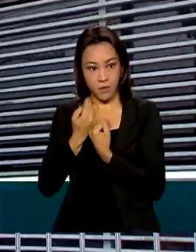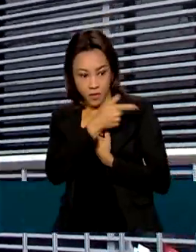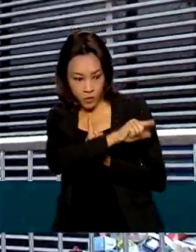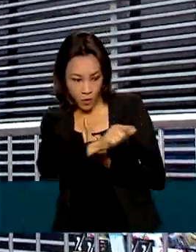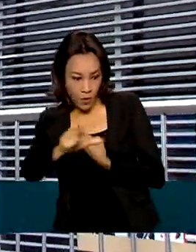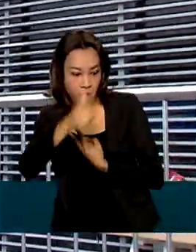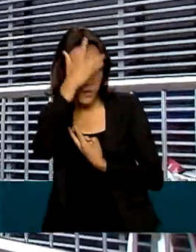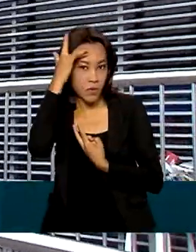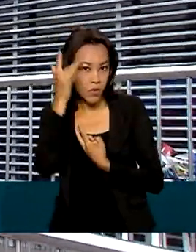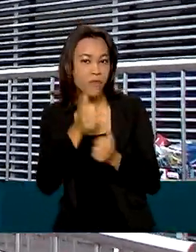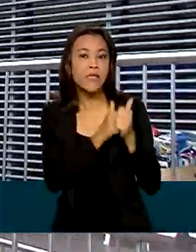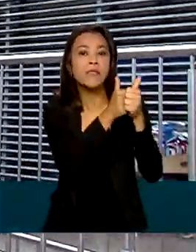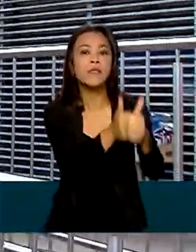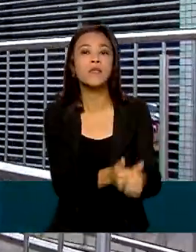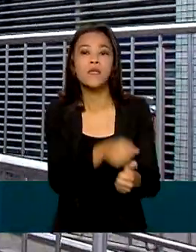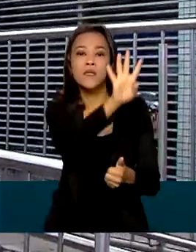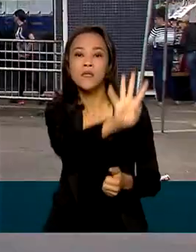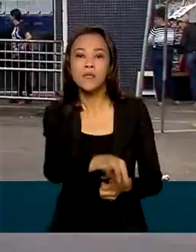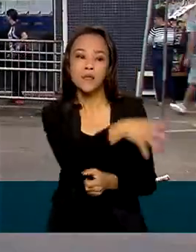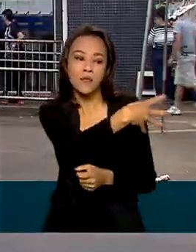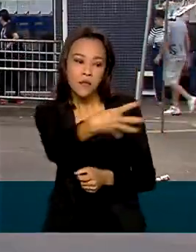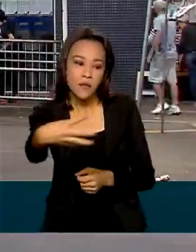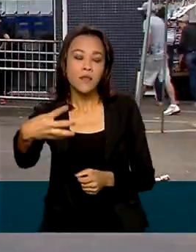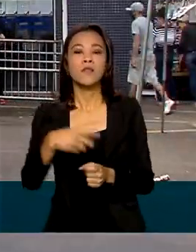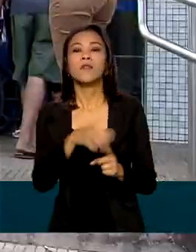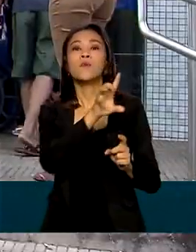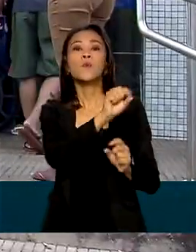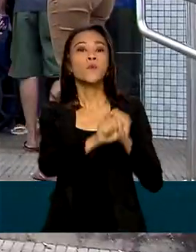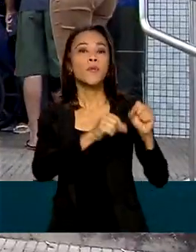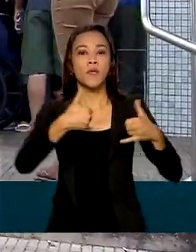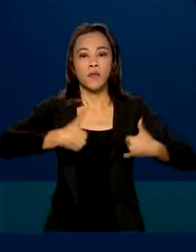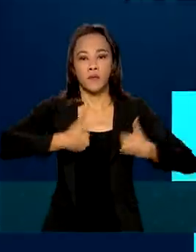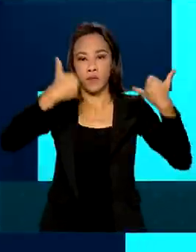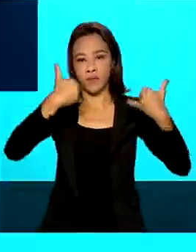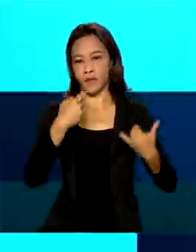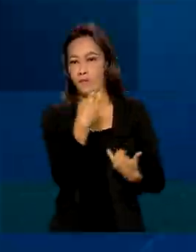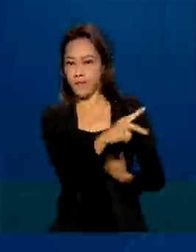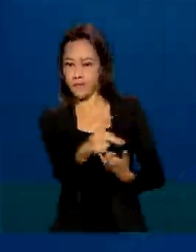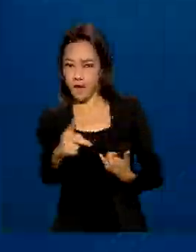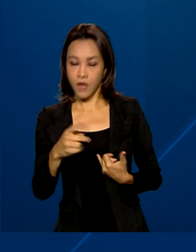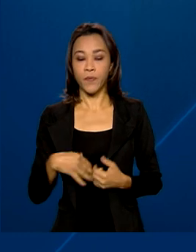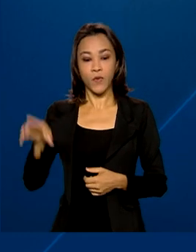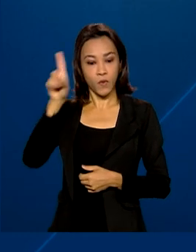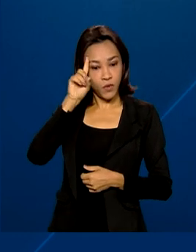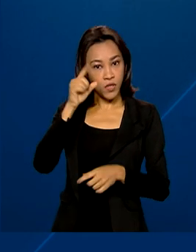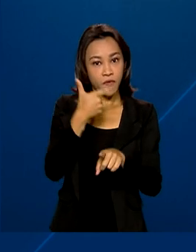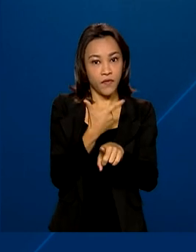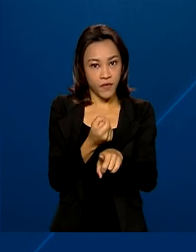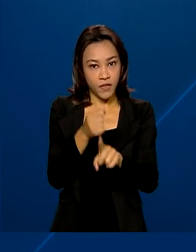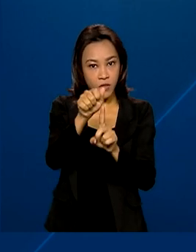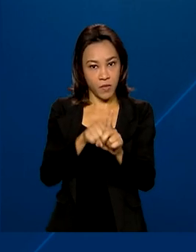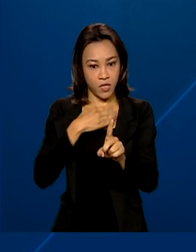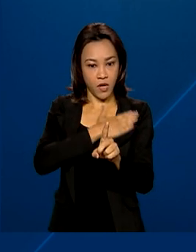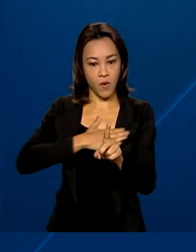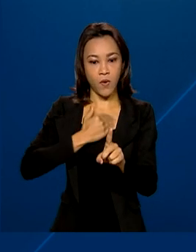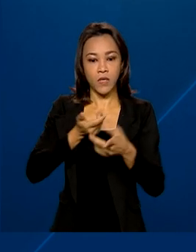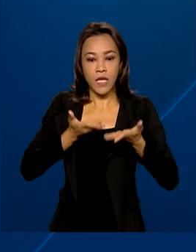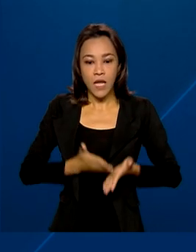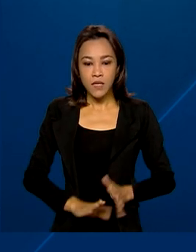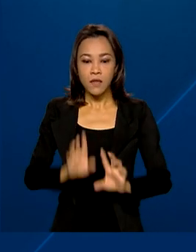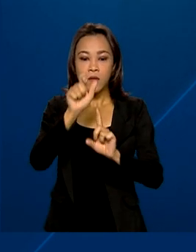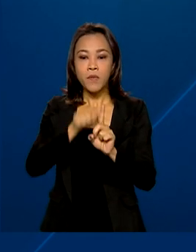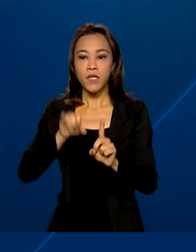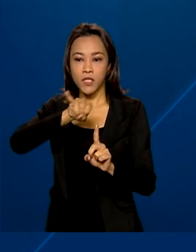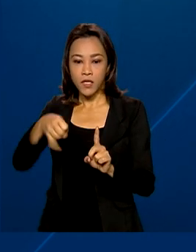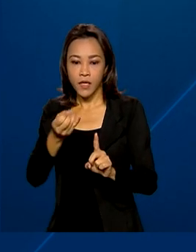pagamento vai seguir o cronograma de acordo com a data de aniversário. No dia 20 de agosto, receberão os nascidos em